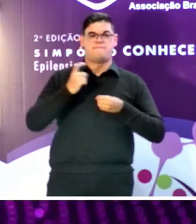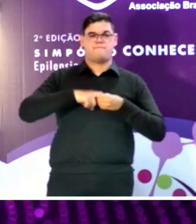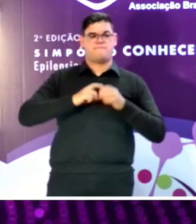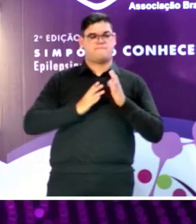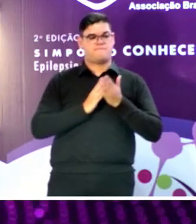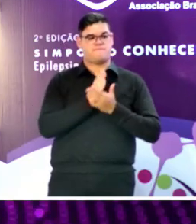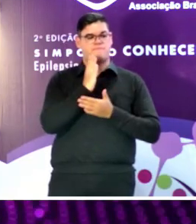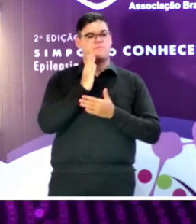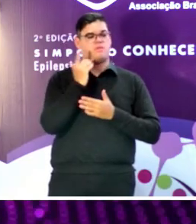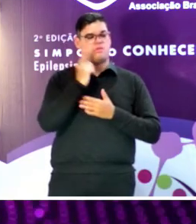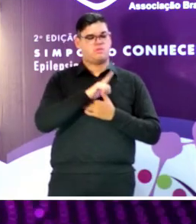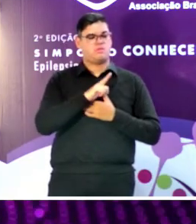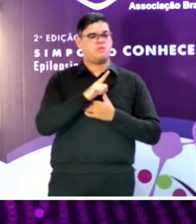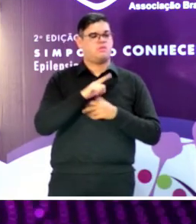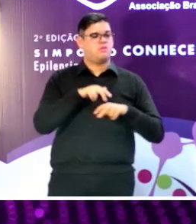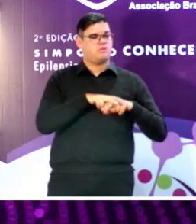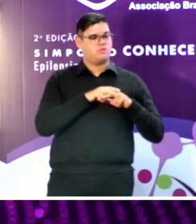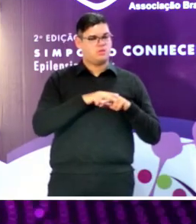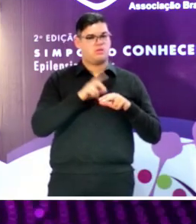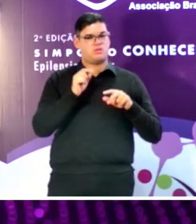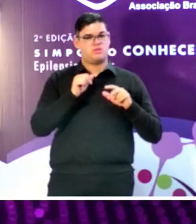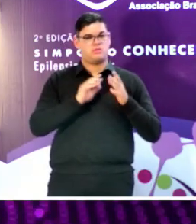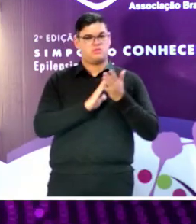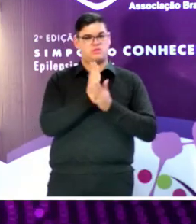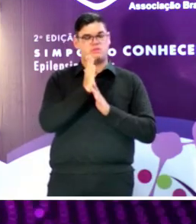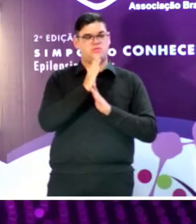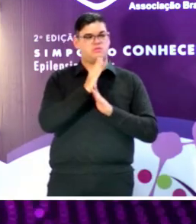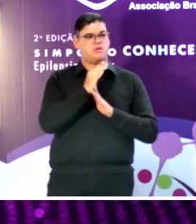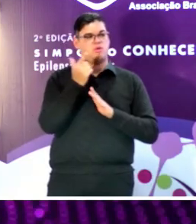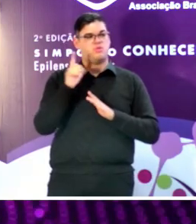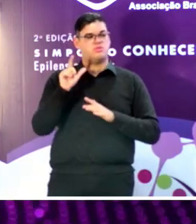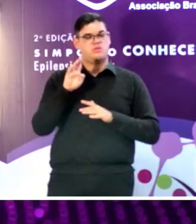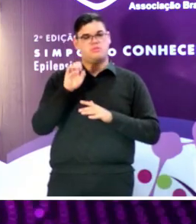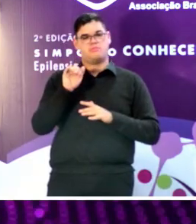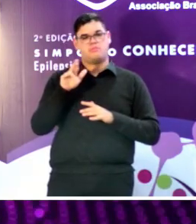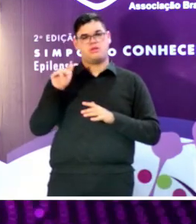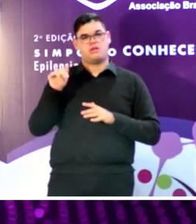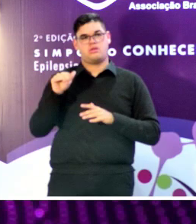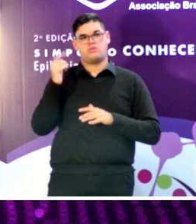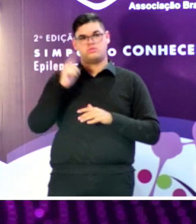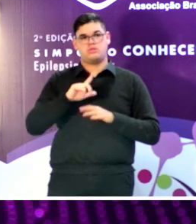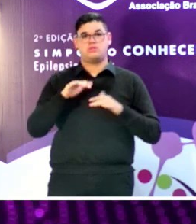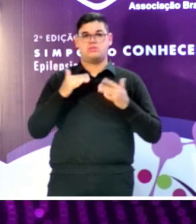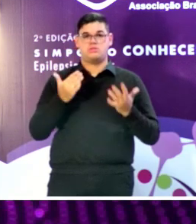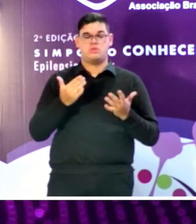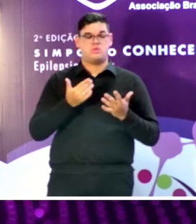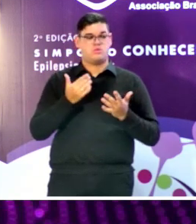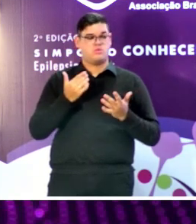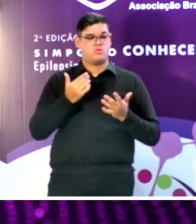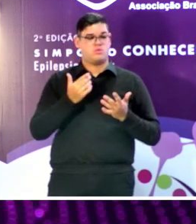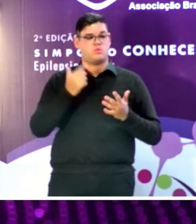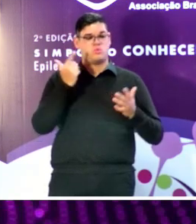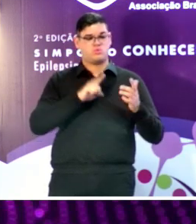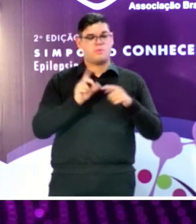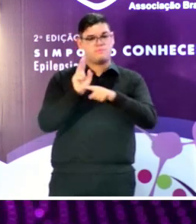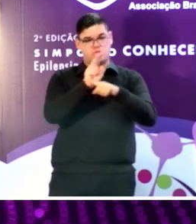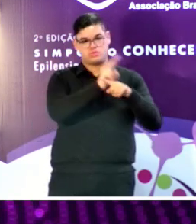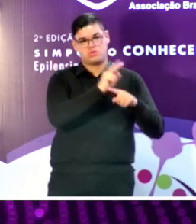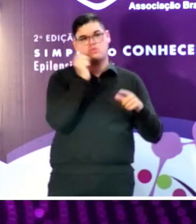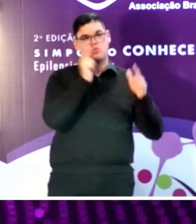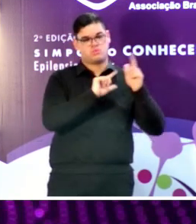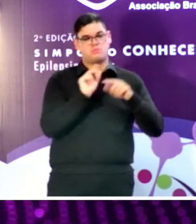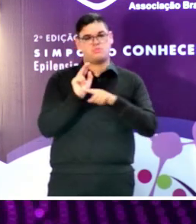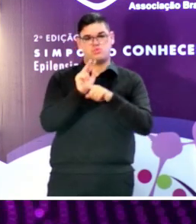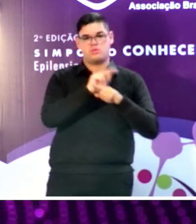a atividade aqui no gráfico de baixo, a última barra, SEBD. Então, o composto conseguiu proteger, né,